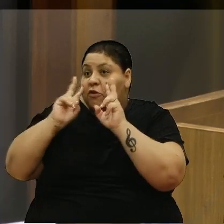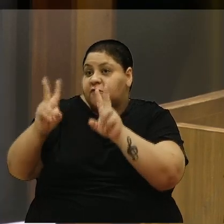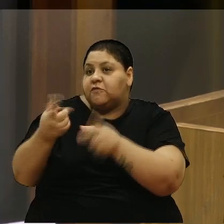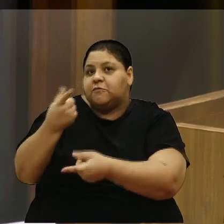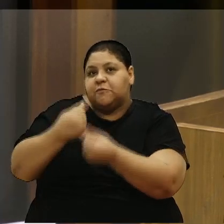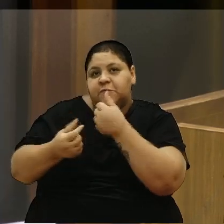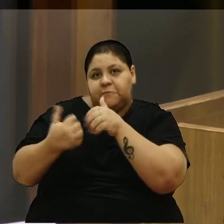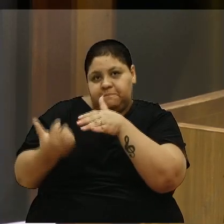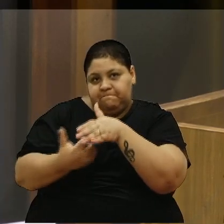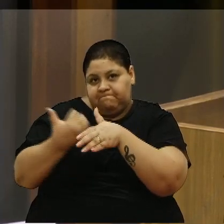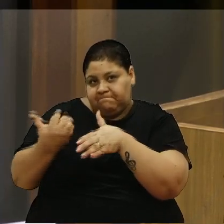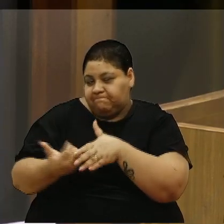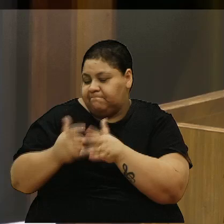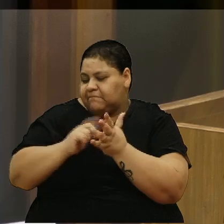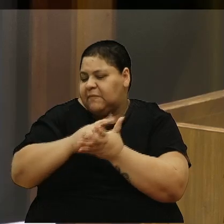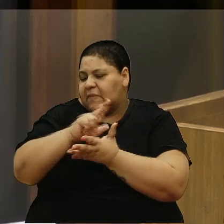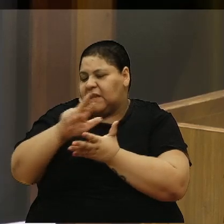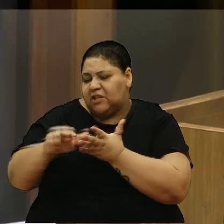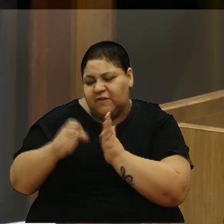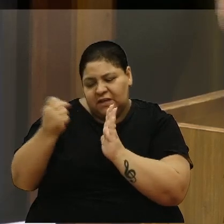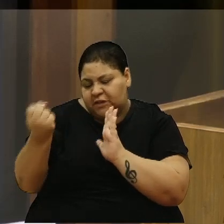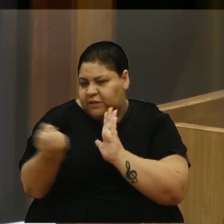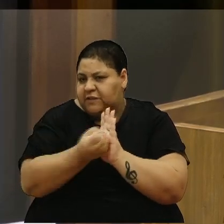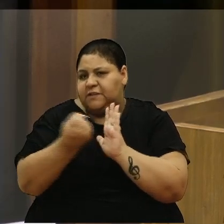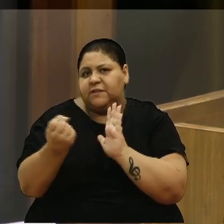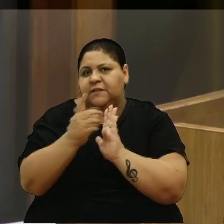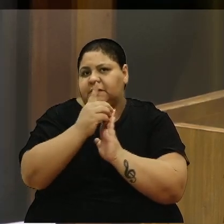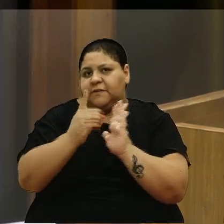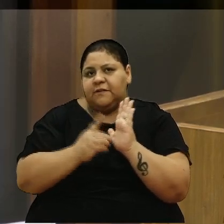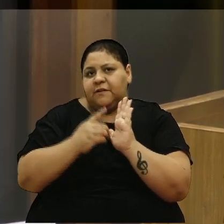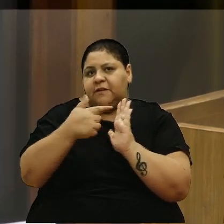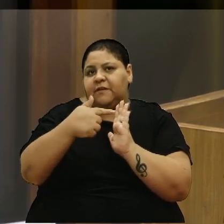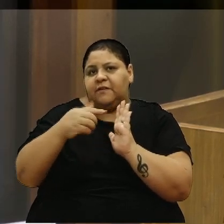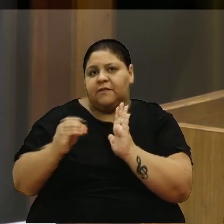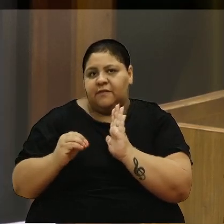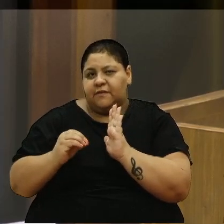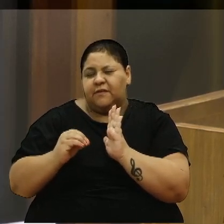negócio para a empresa. E diversos marcos. Na década de 70, foi quando